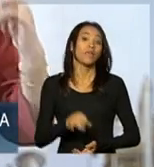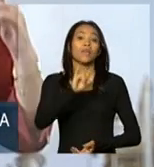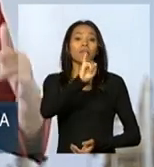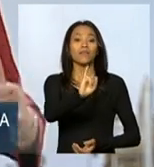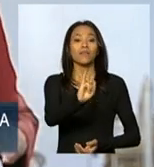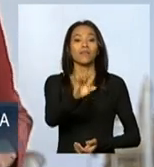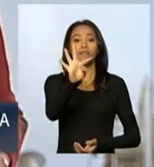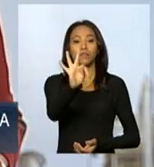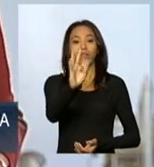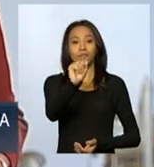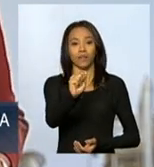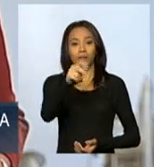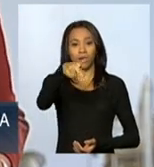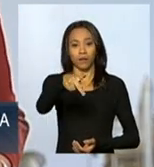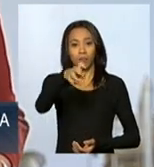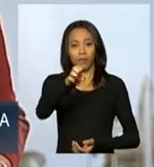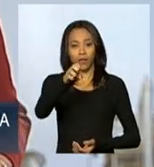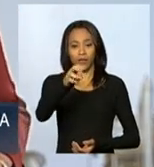Itapetininga, pediu o reitor.